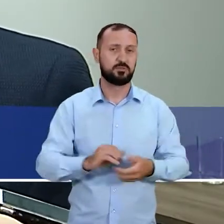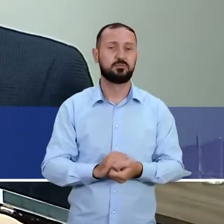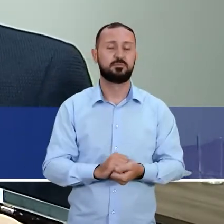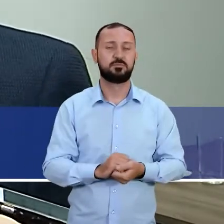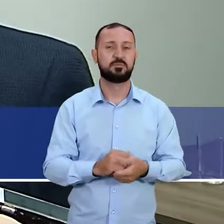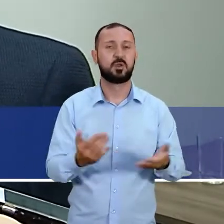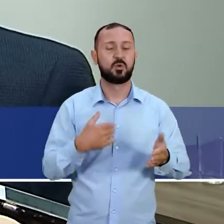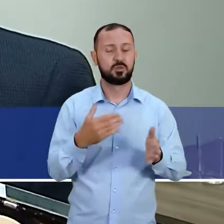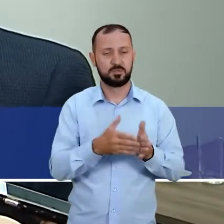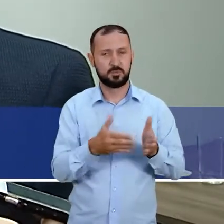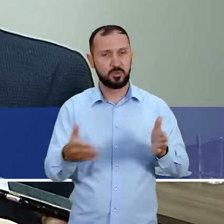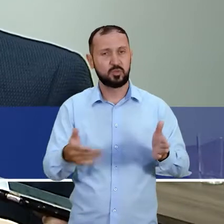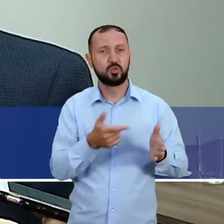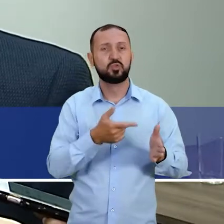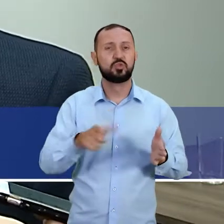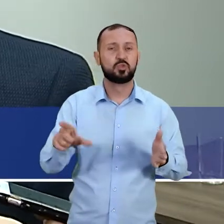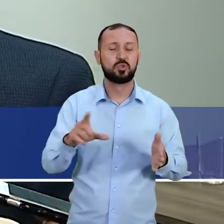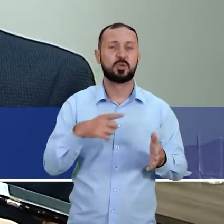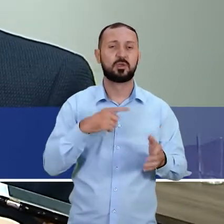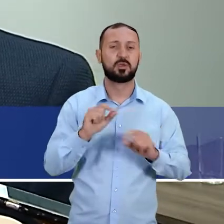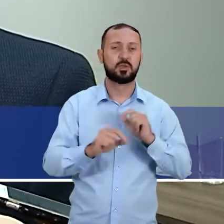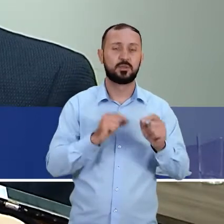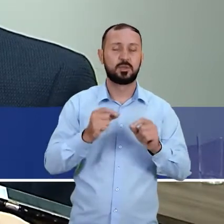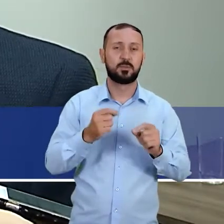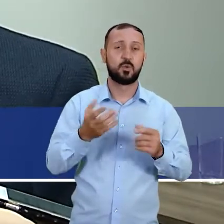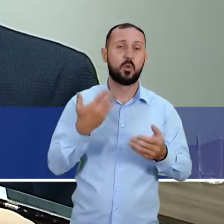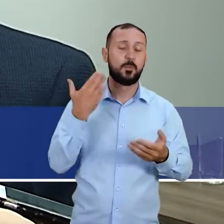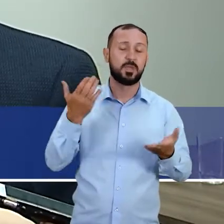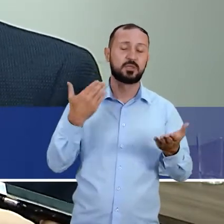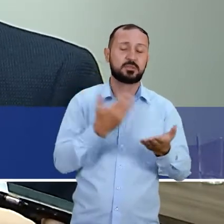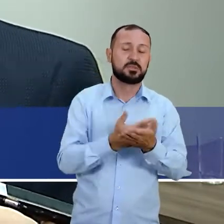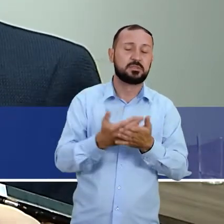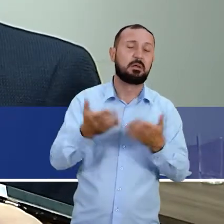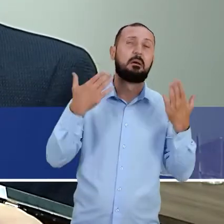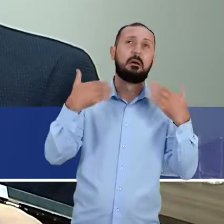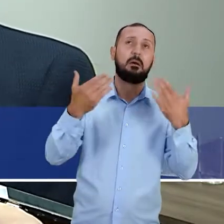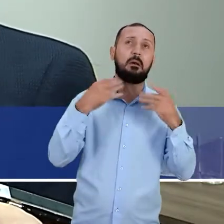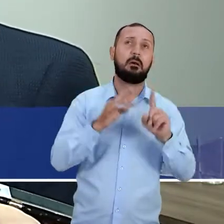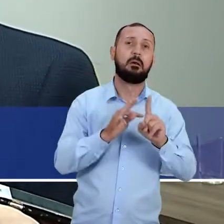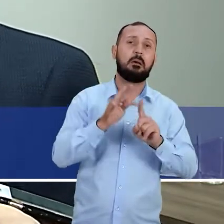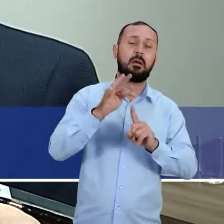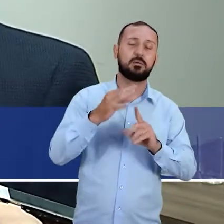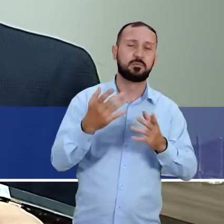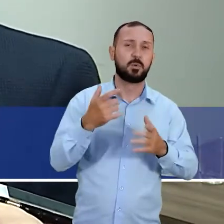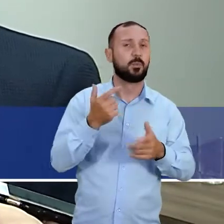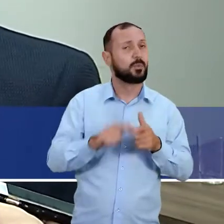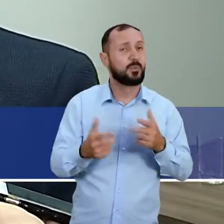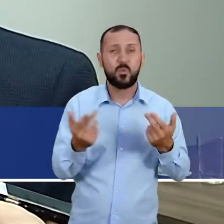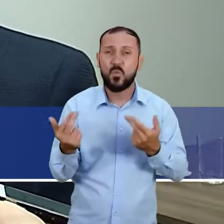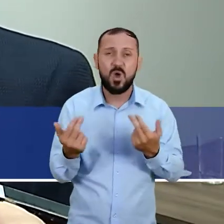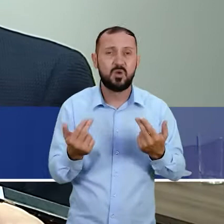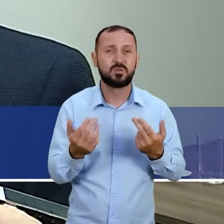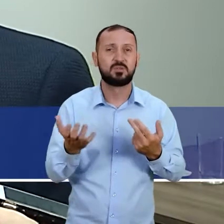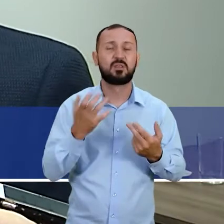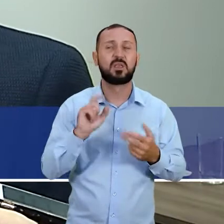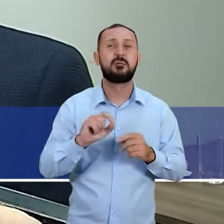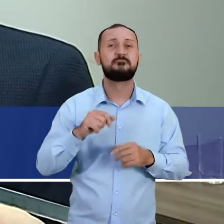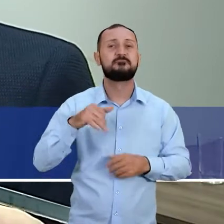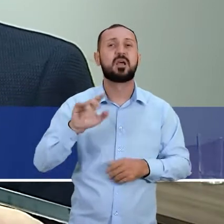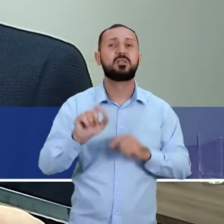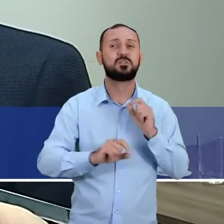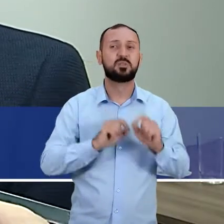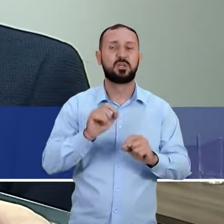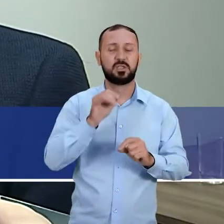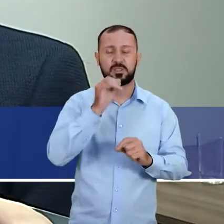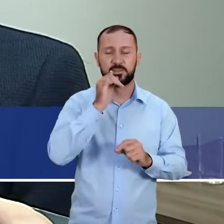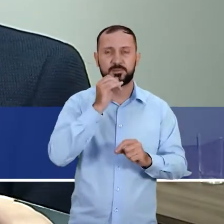E agora, nesse período, novamente, que nós voltamos às temperaturas altas, incorremos no mesmo problema. E nós queremos, principalmente,